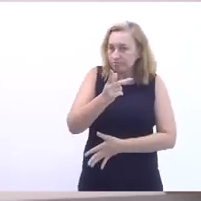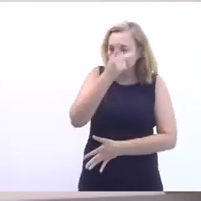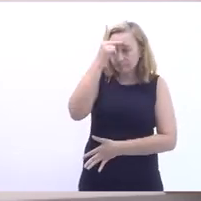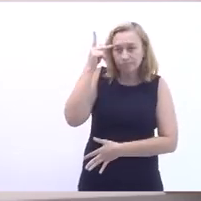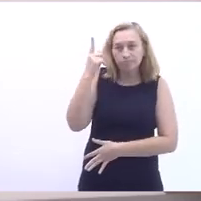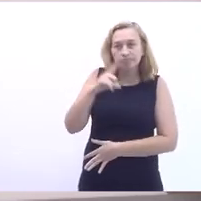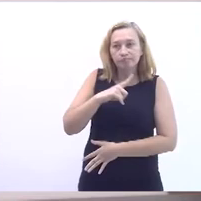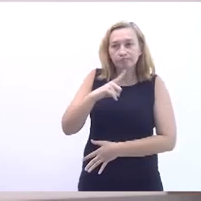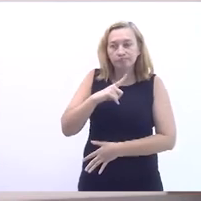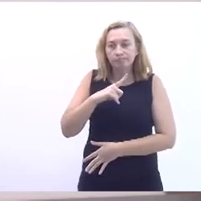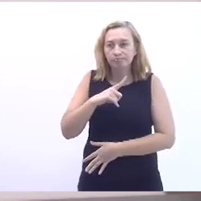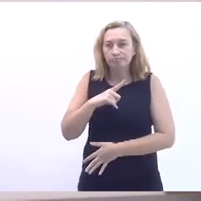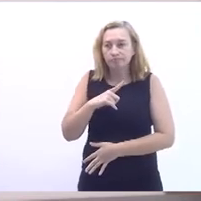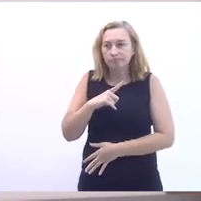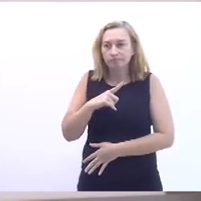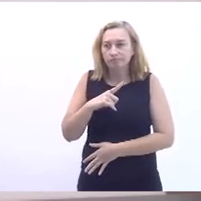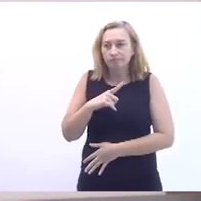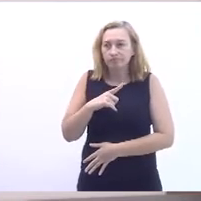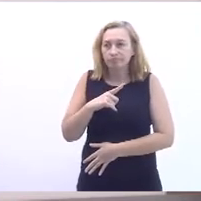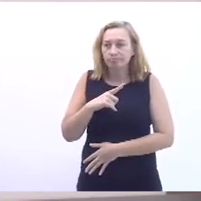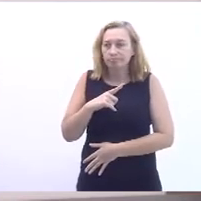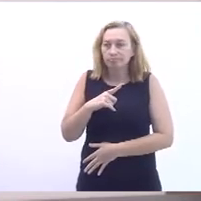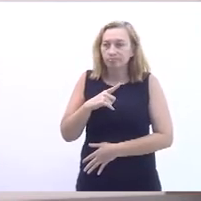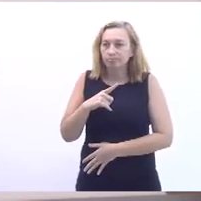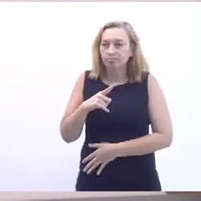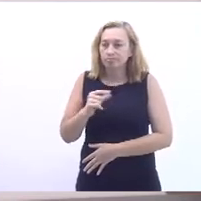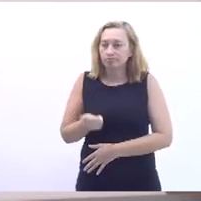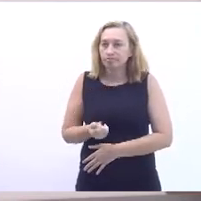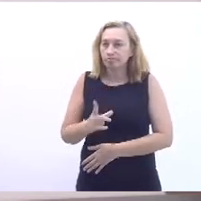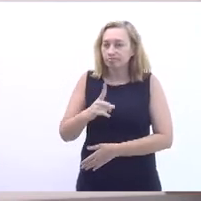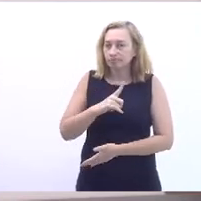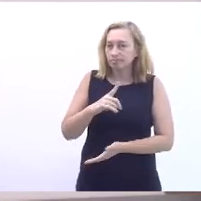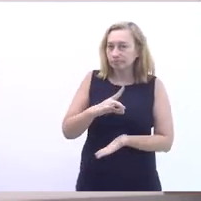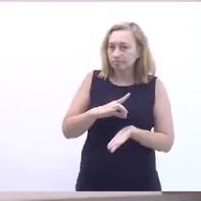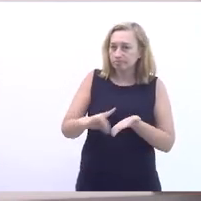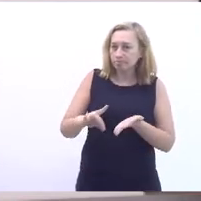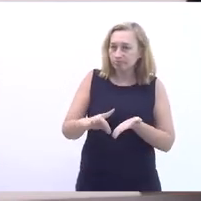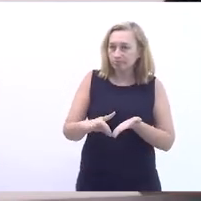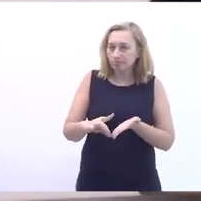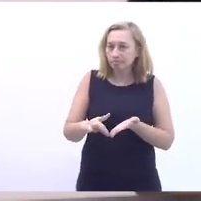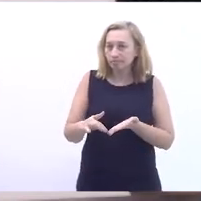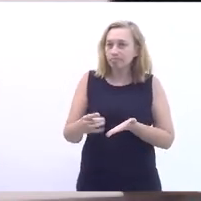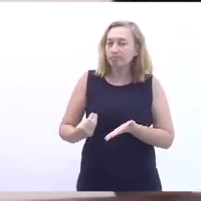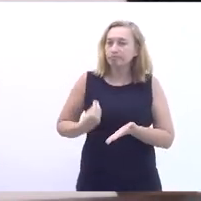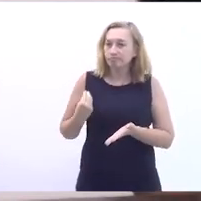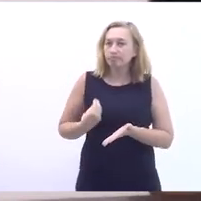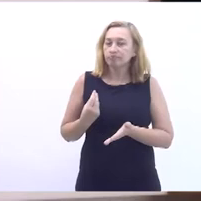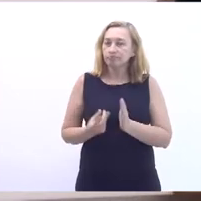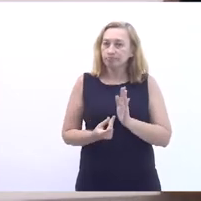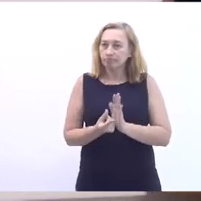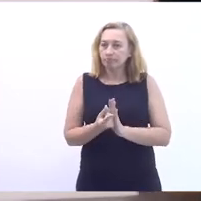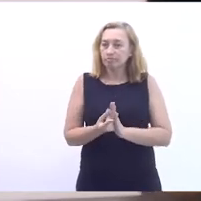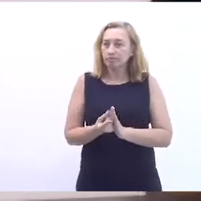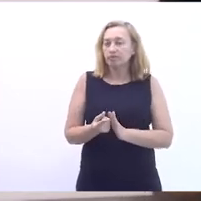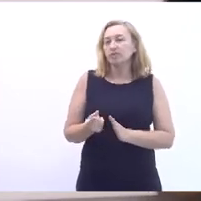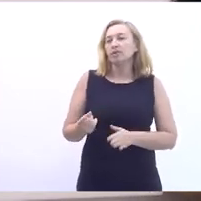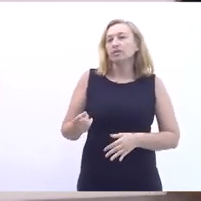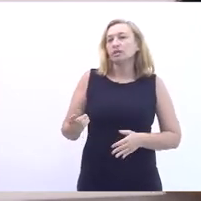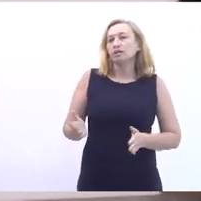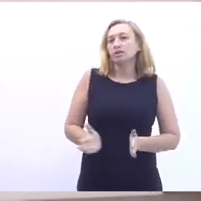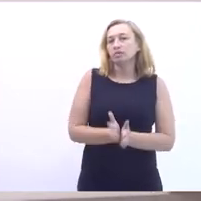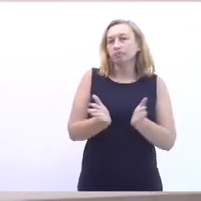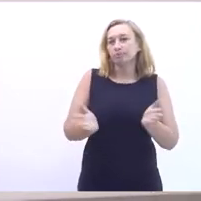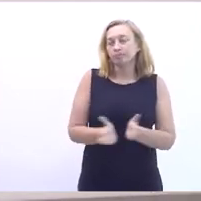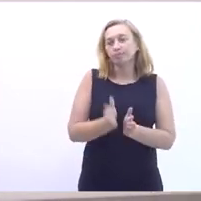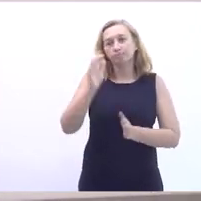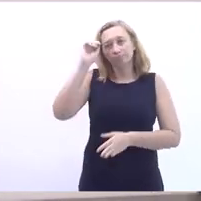têm de criar um inimigo para nós sobreviver e politicamente financeiramente o inimigo é a sempre preto pobre e favelado